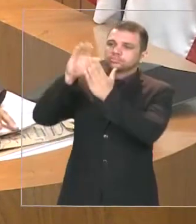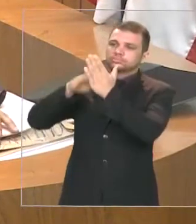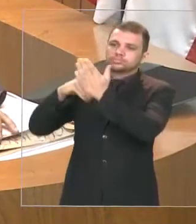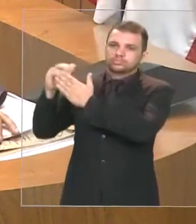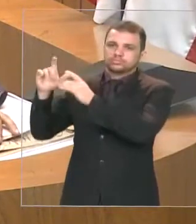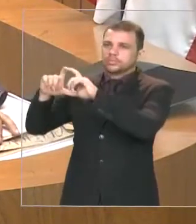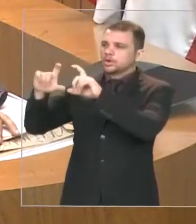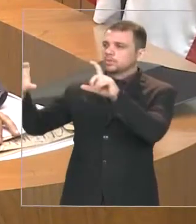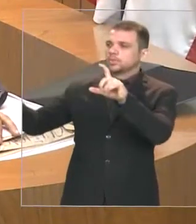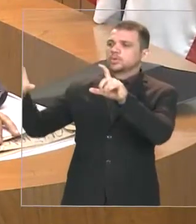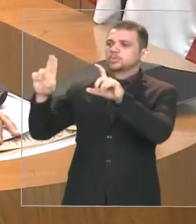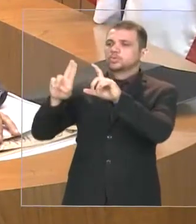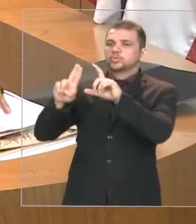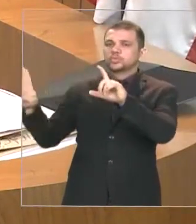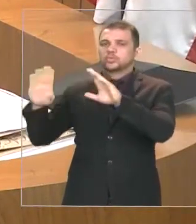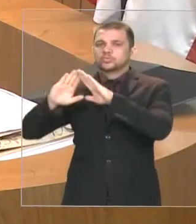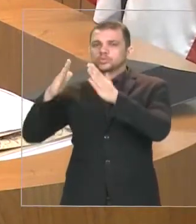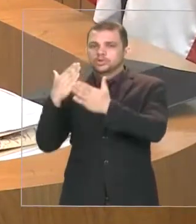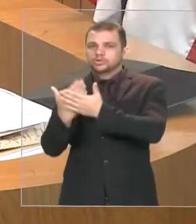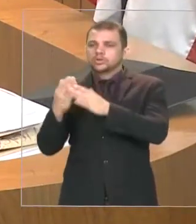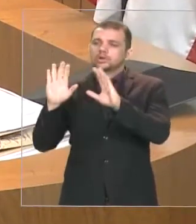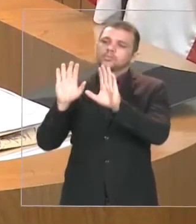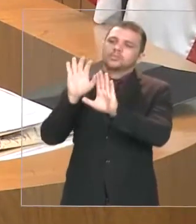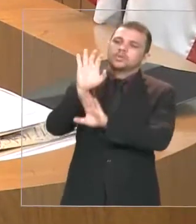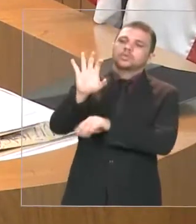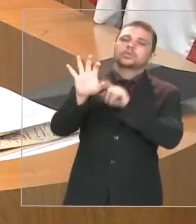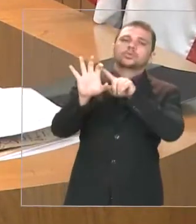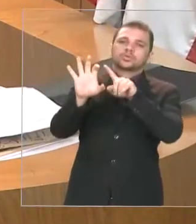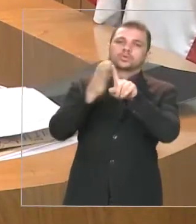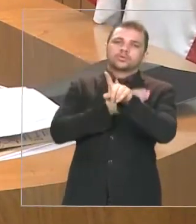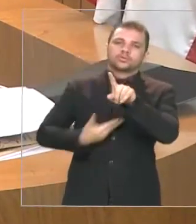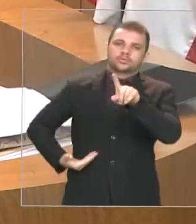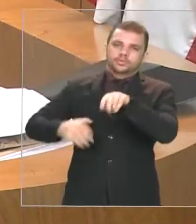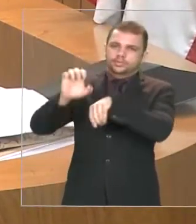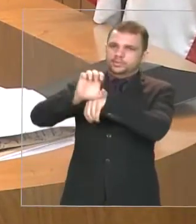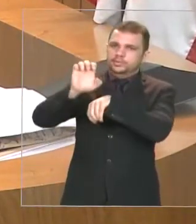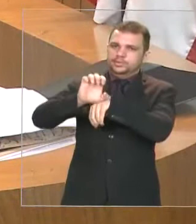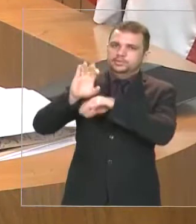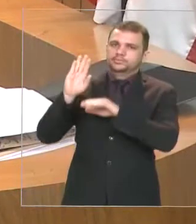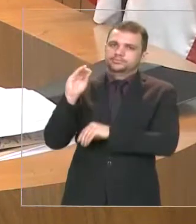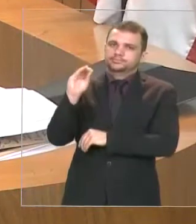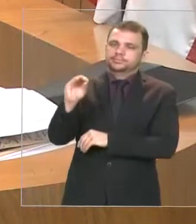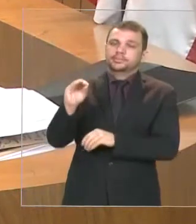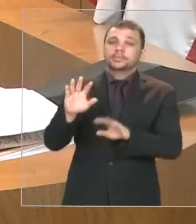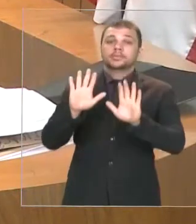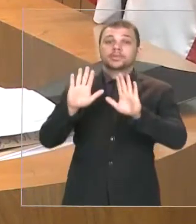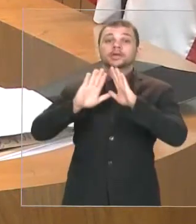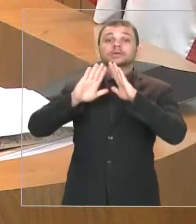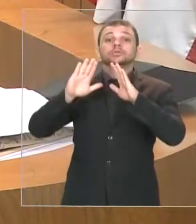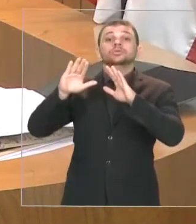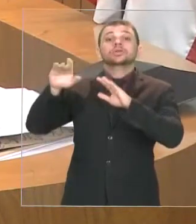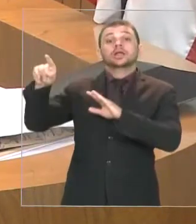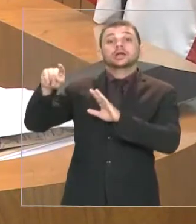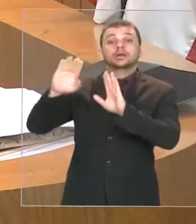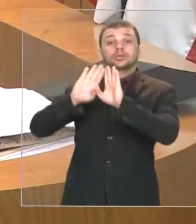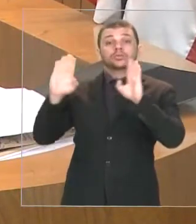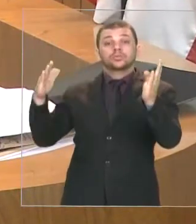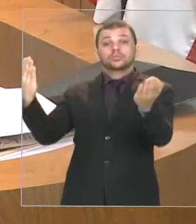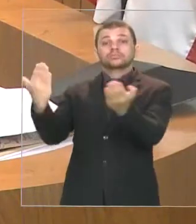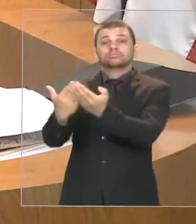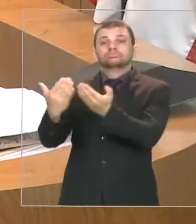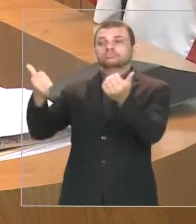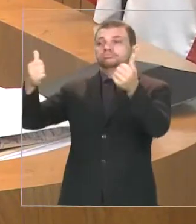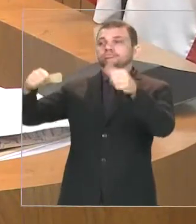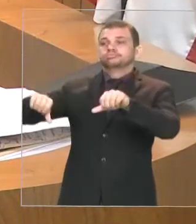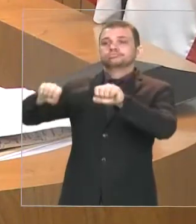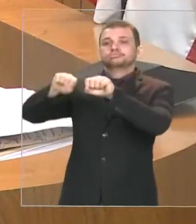governo do estado, e o muro lateral da escola está caído, deteriorado, está quebrado. A escola